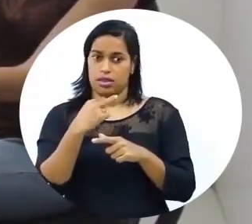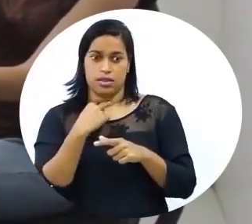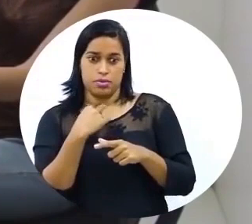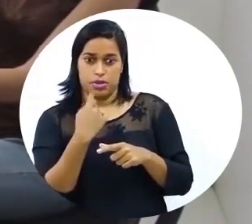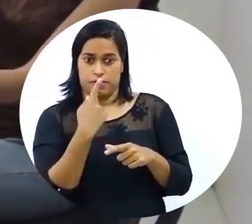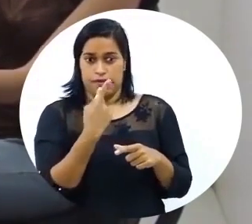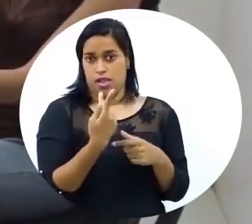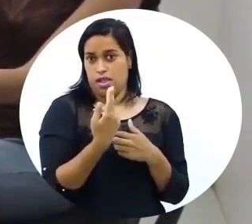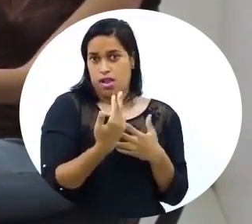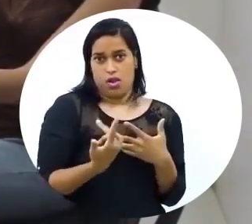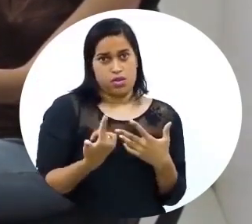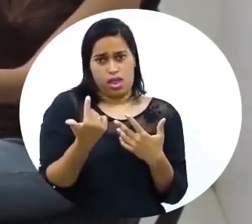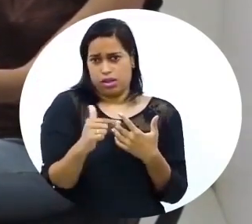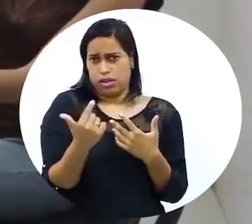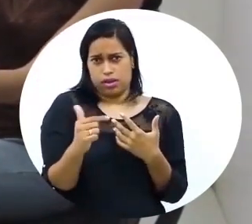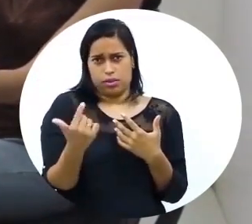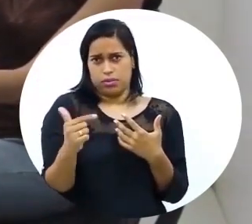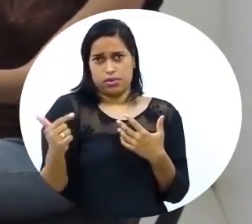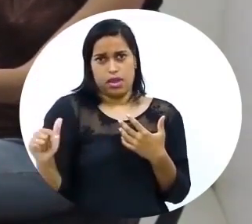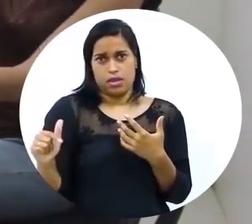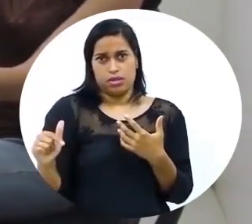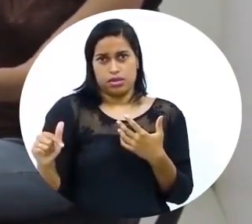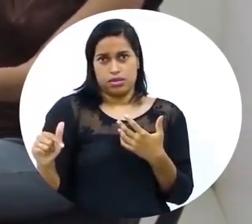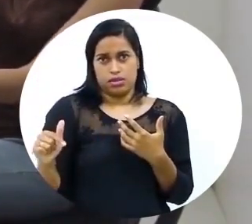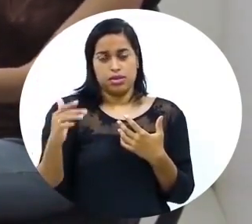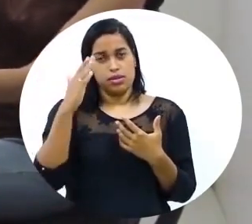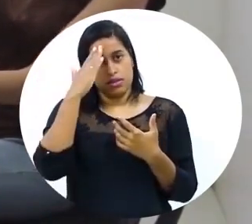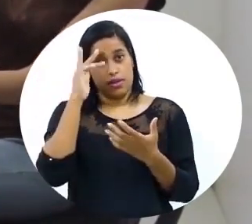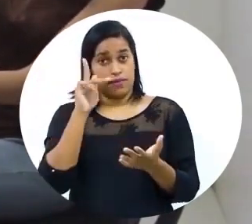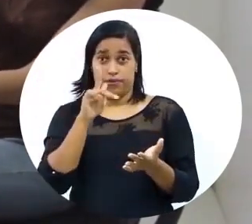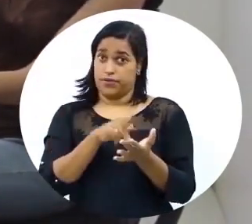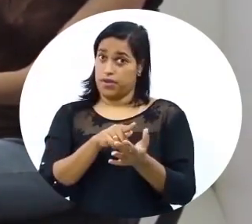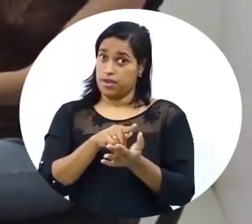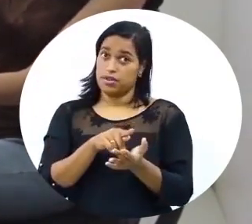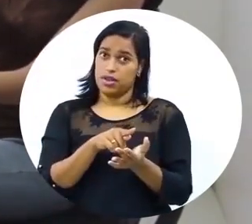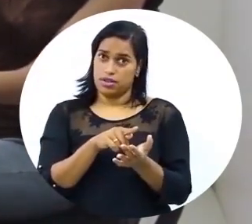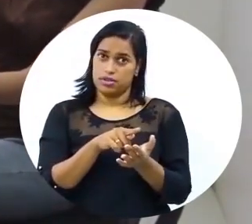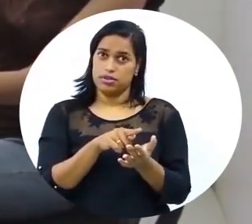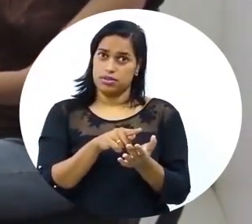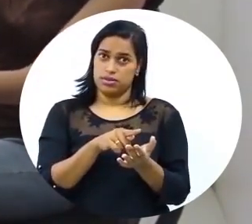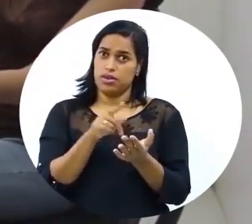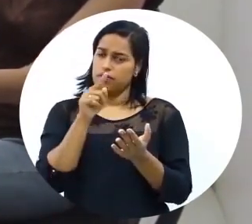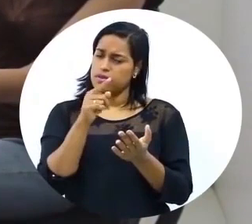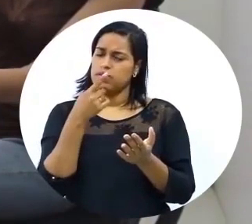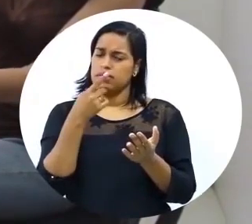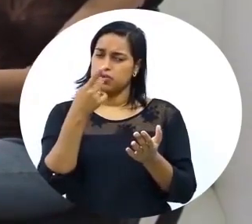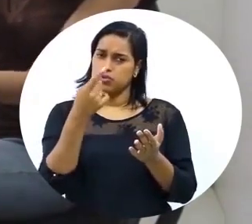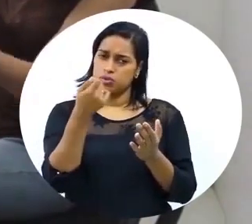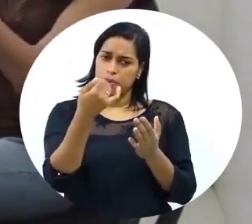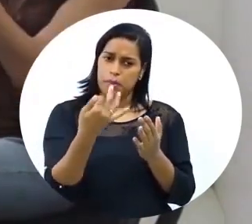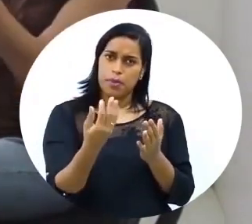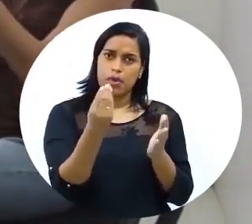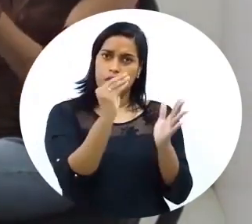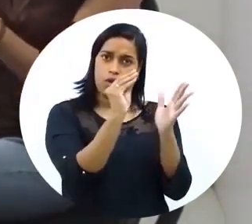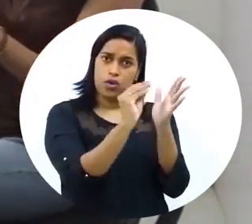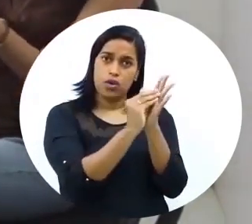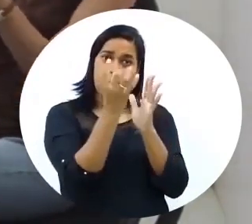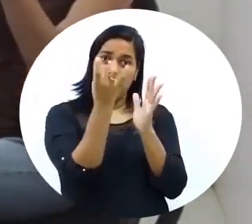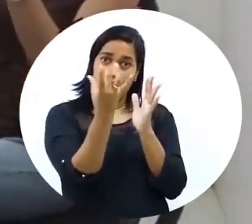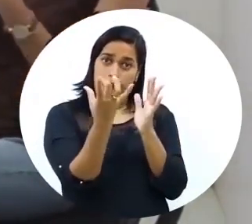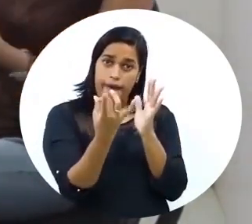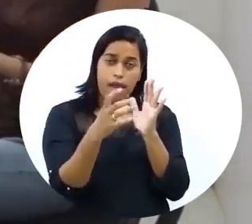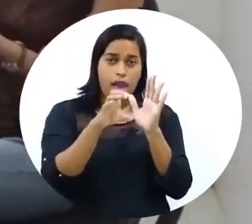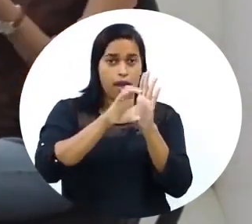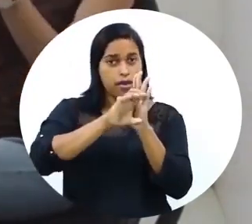que você realmente não tem, na verdade. Exatamente. Na verdade, é o que você bem colocou. Você vai colocar em cada currículo